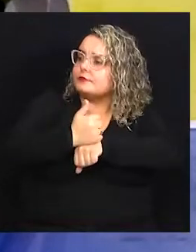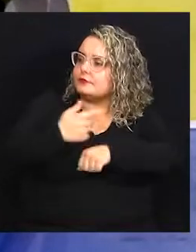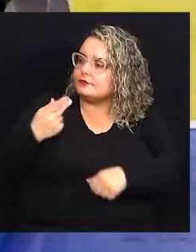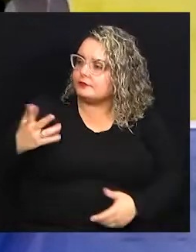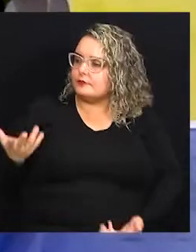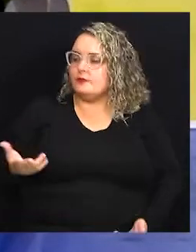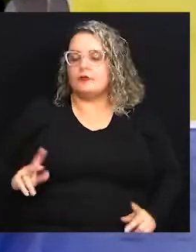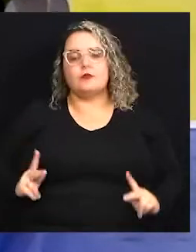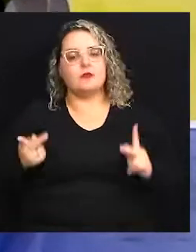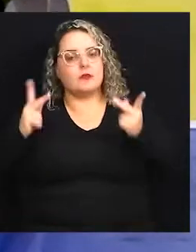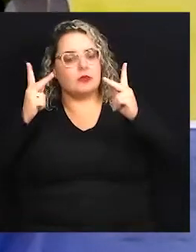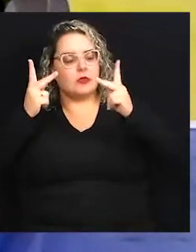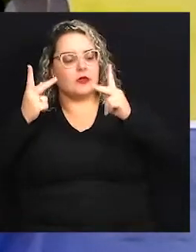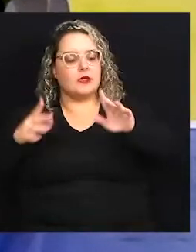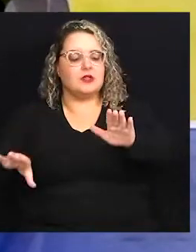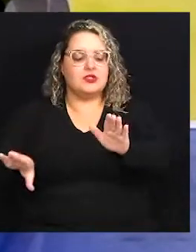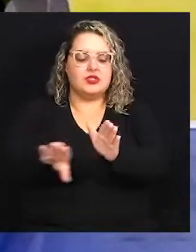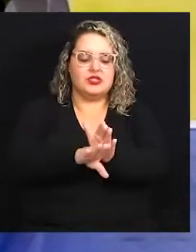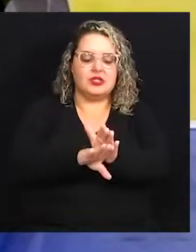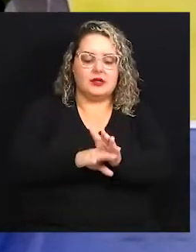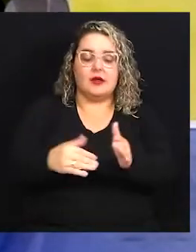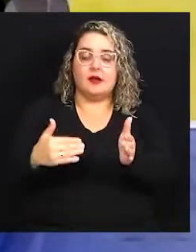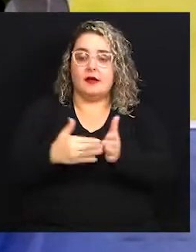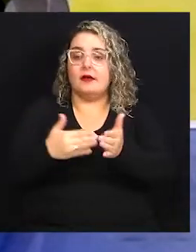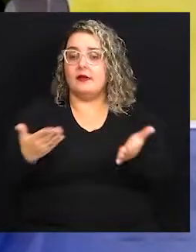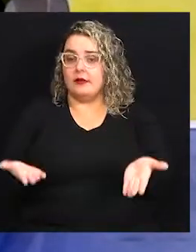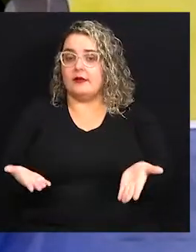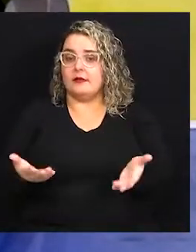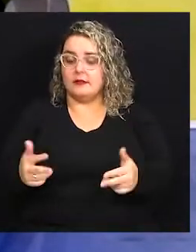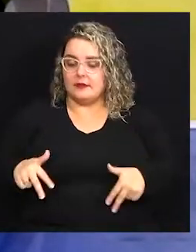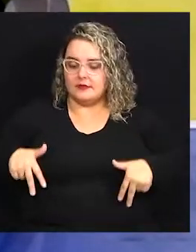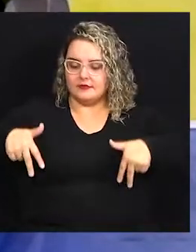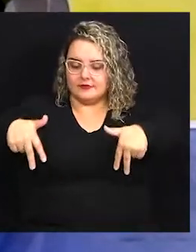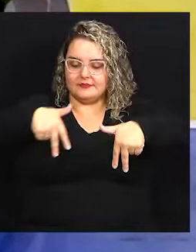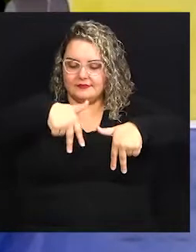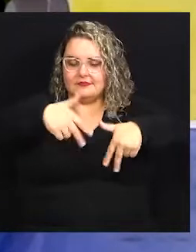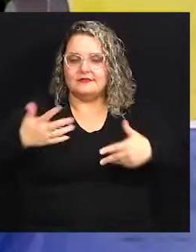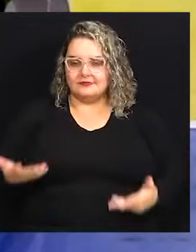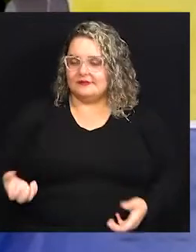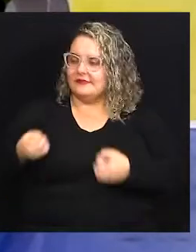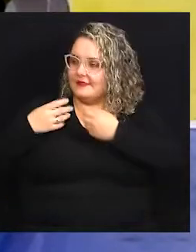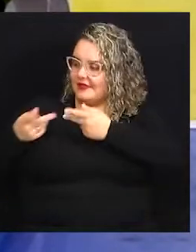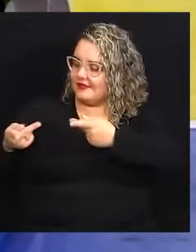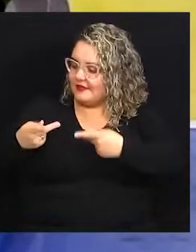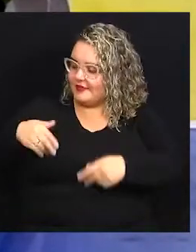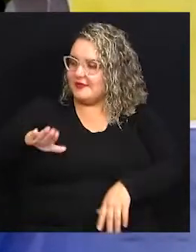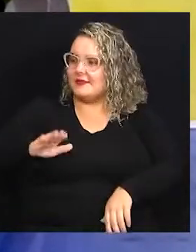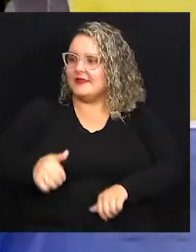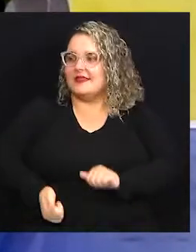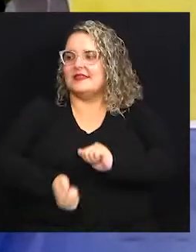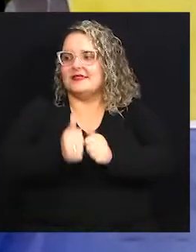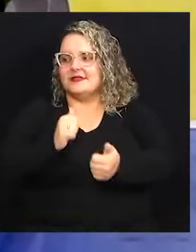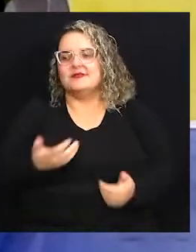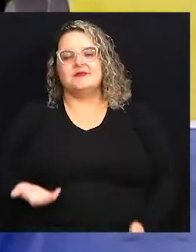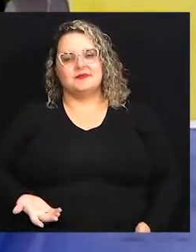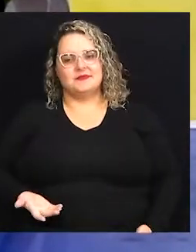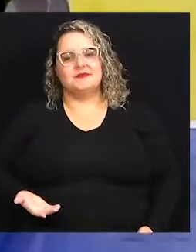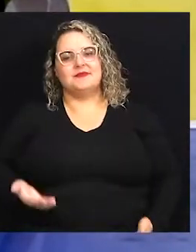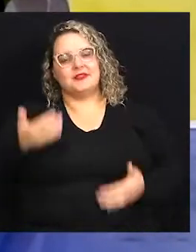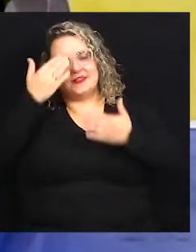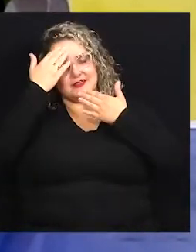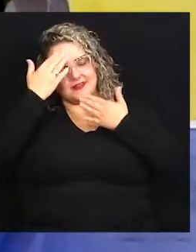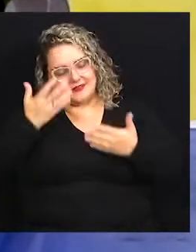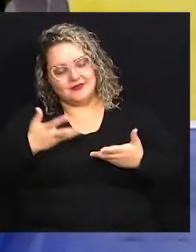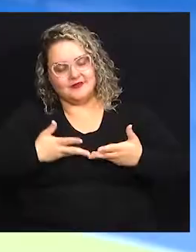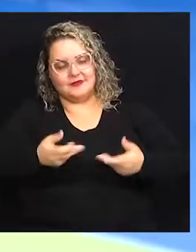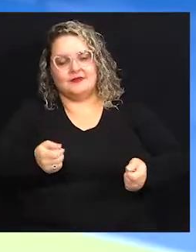conquistas, chegar até o pódio. Seja bem-vindo ao Mais Esportes. Eu que agradeço pelo convite, a participação ao Mais Esportes.